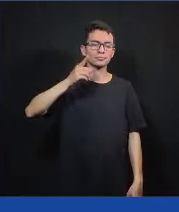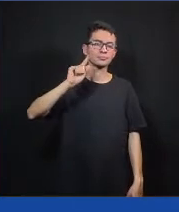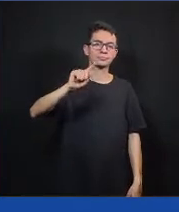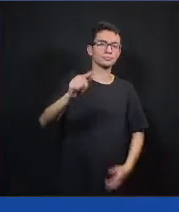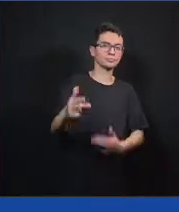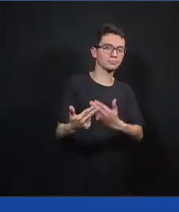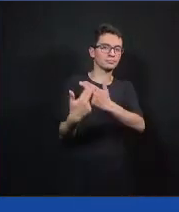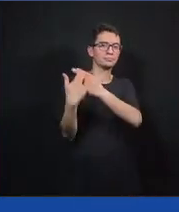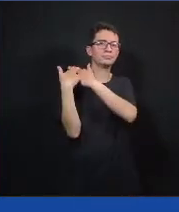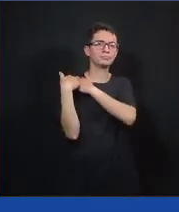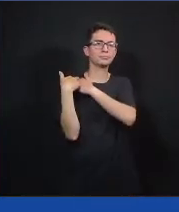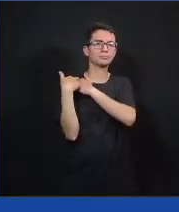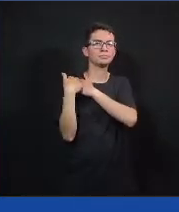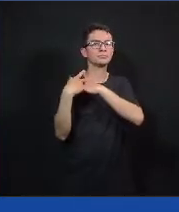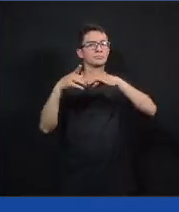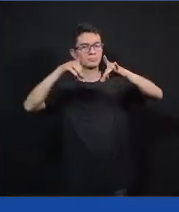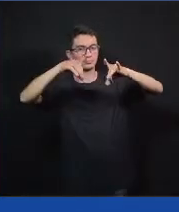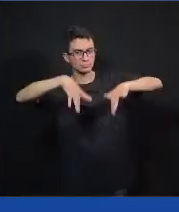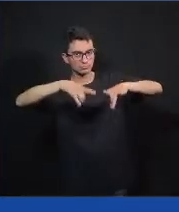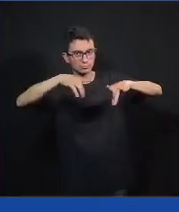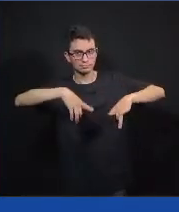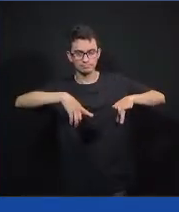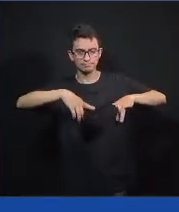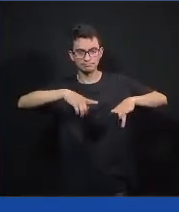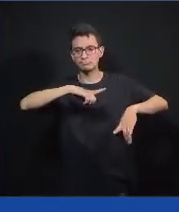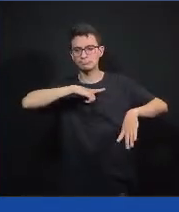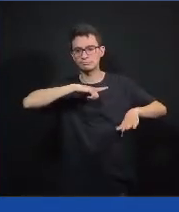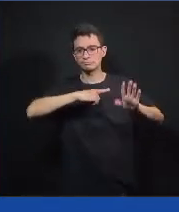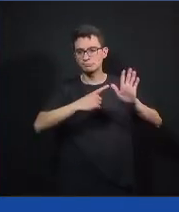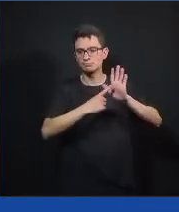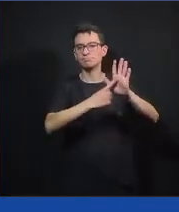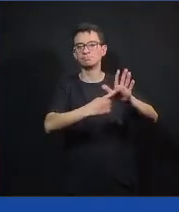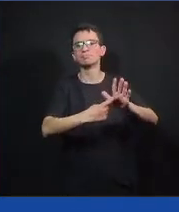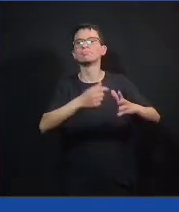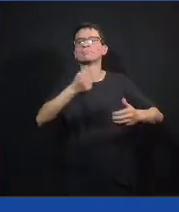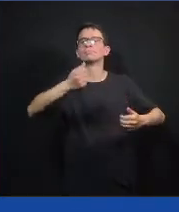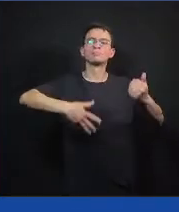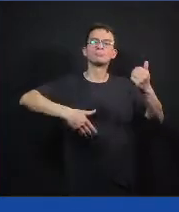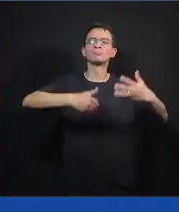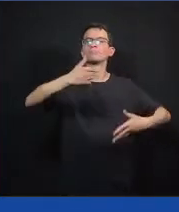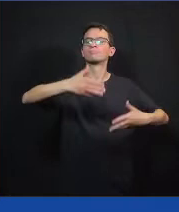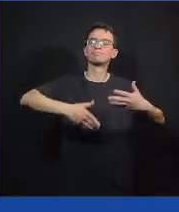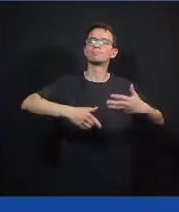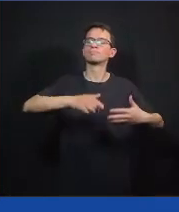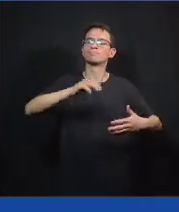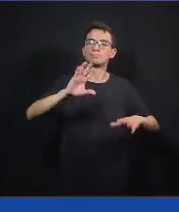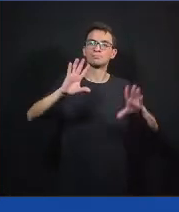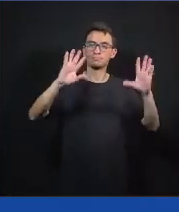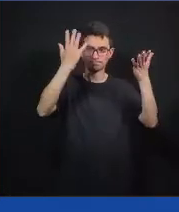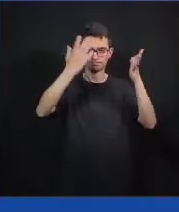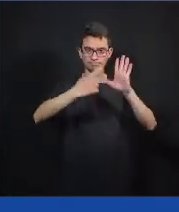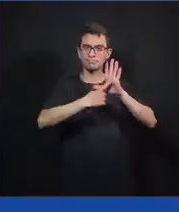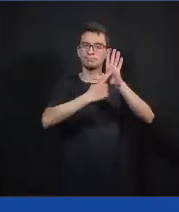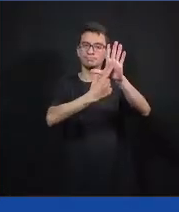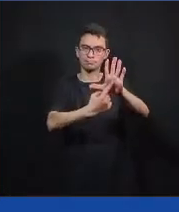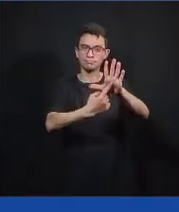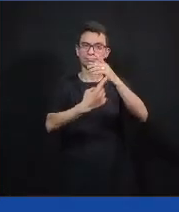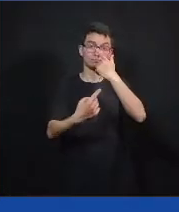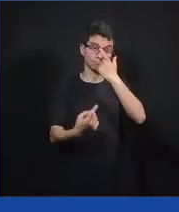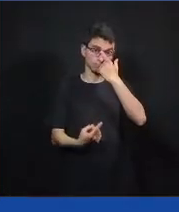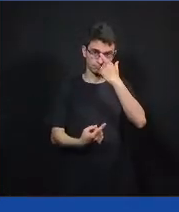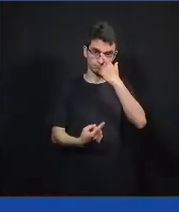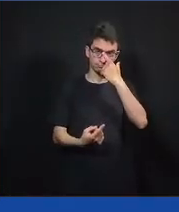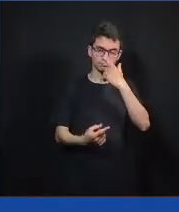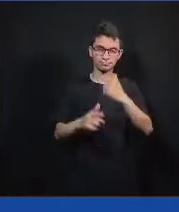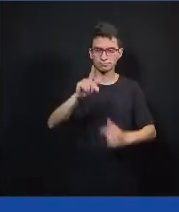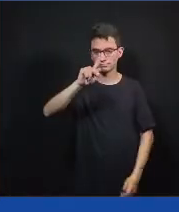fazer um parecer técnico e com posicionamento a respeito da proposição que é apresentada. Então, o parecer, o